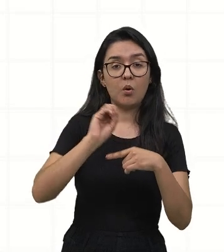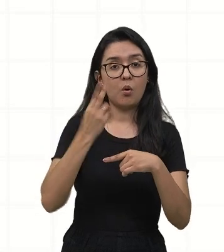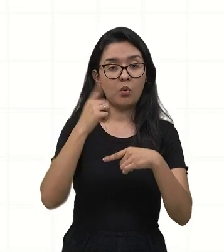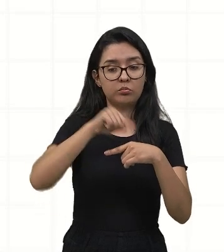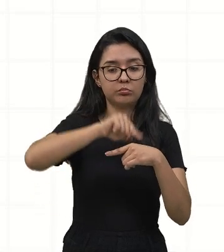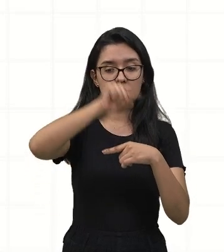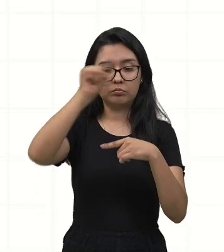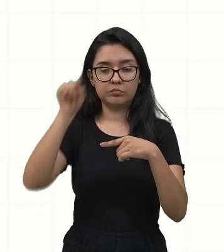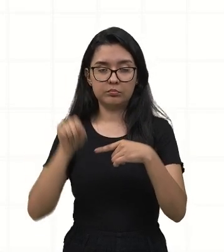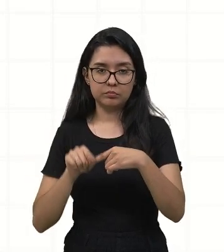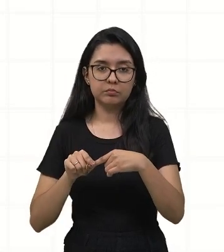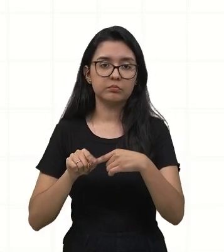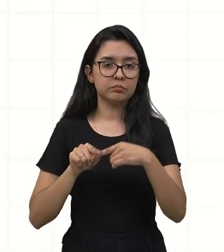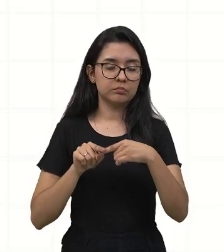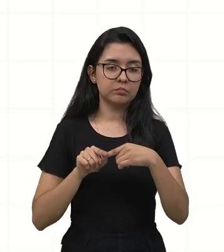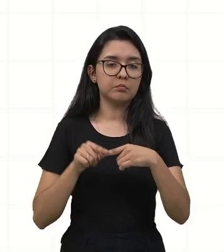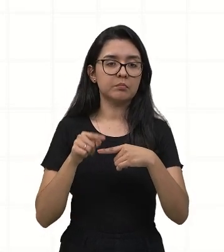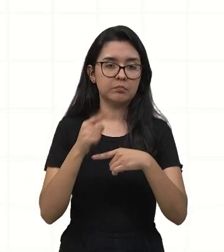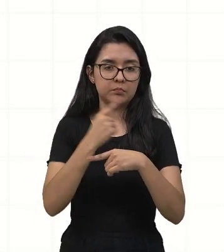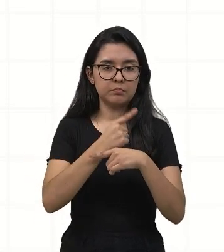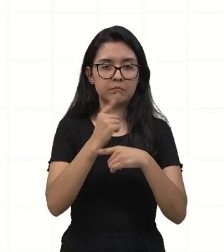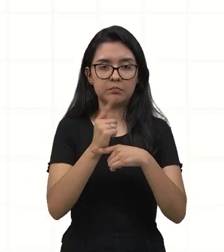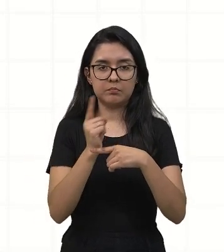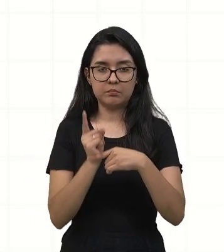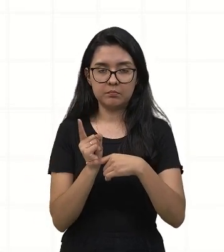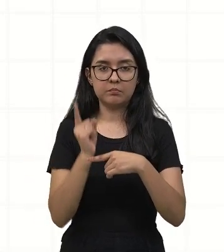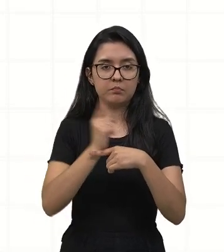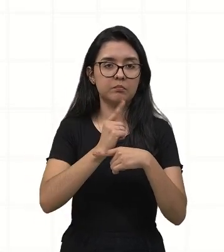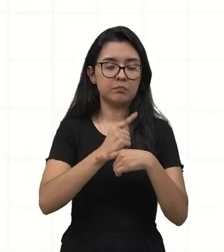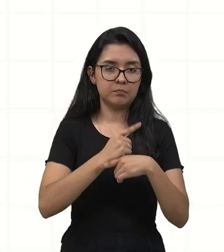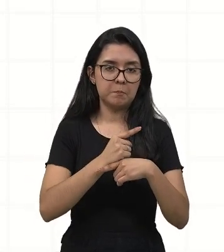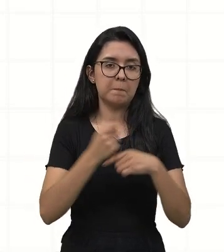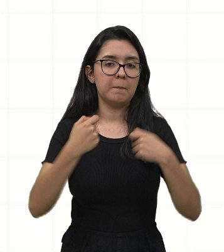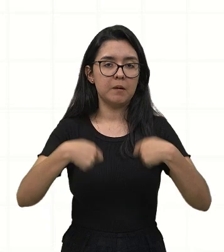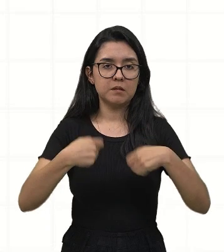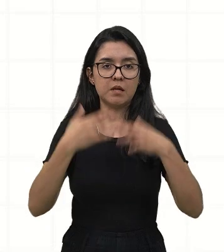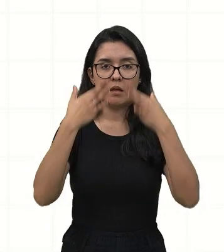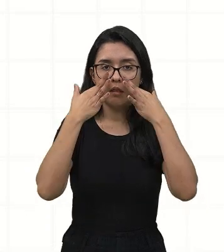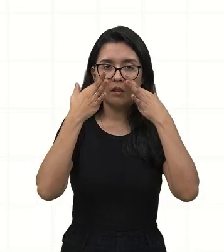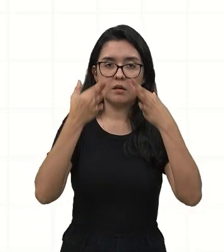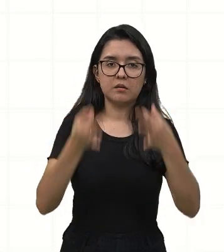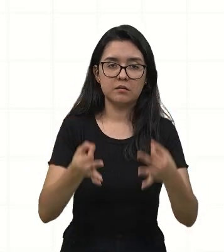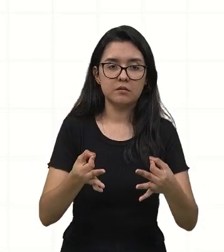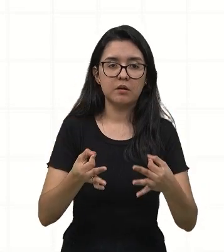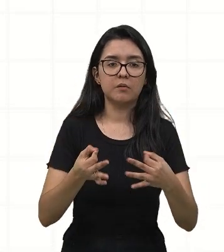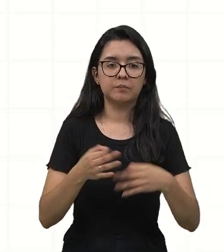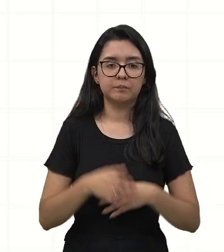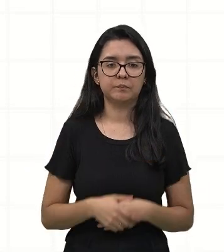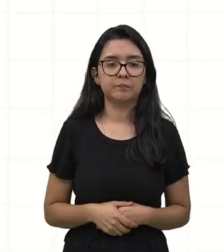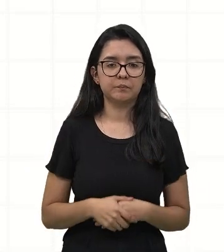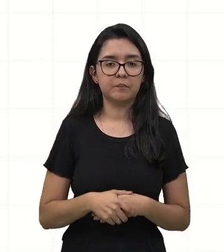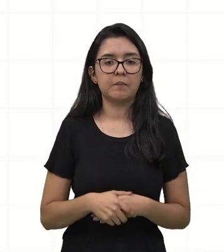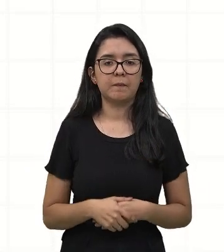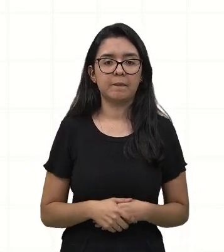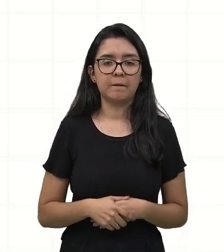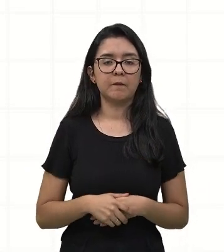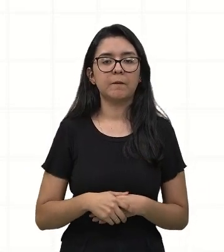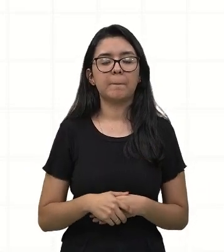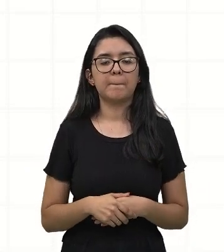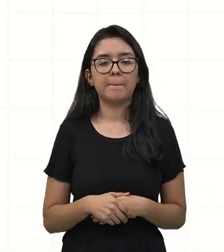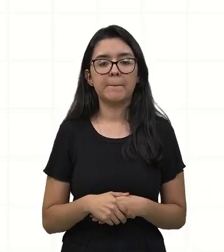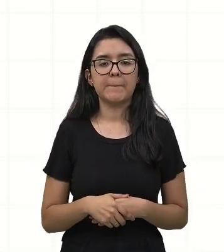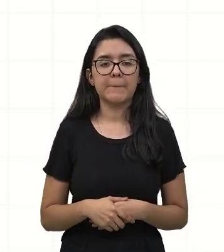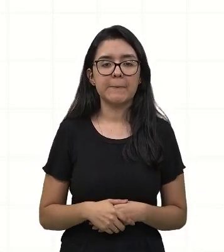no sentido horário, ou no sentido anti-horário. E aí tem que ficar atento para as medidas, na hora de fazer a medida, senão pegar a